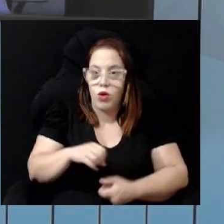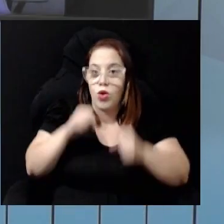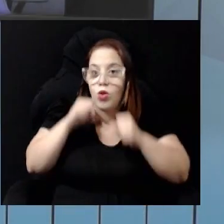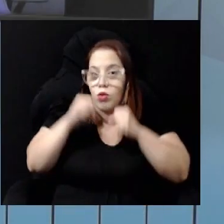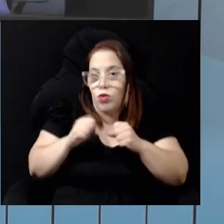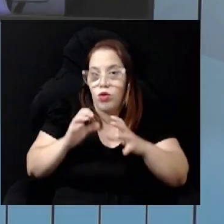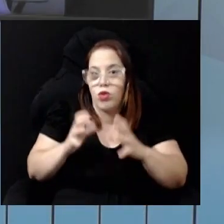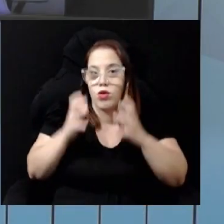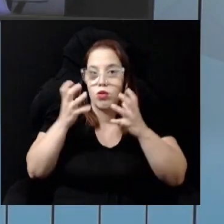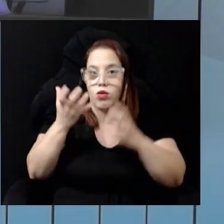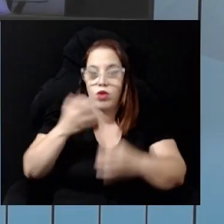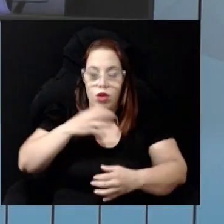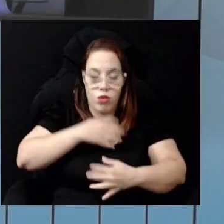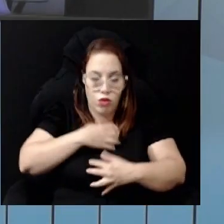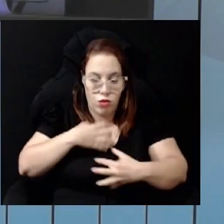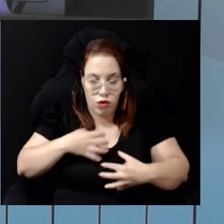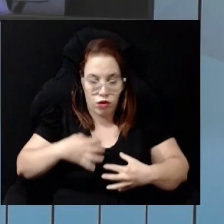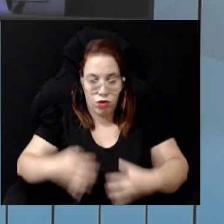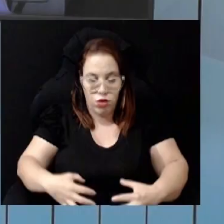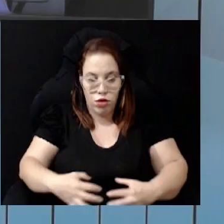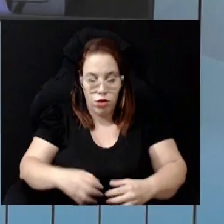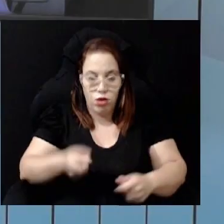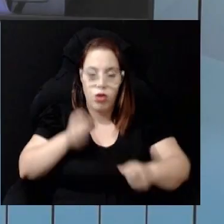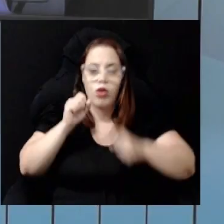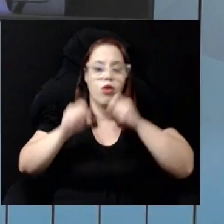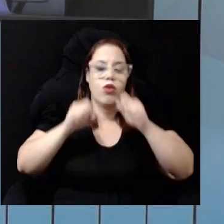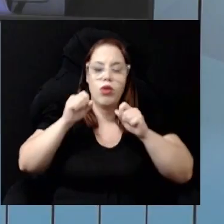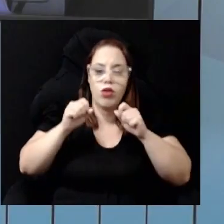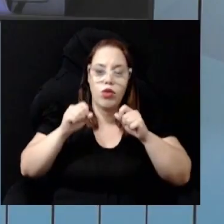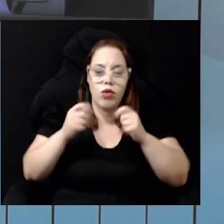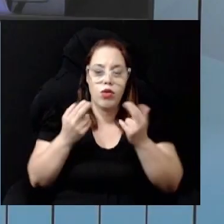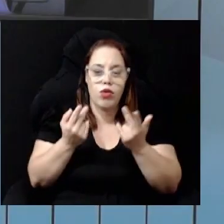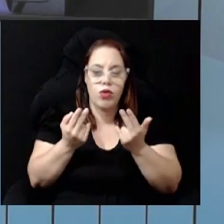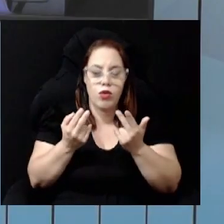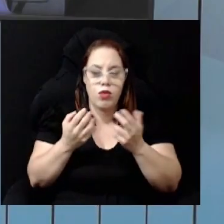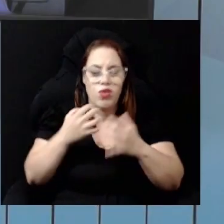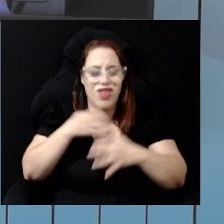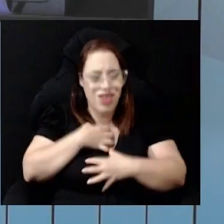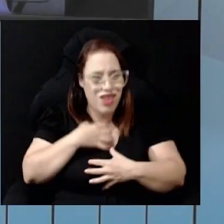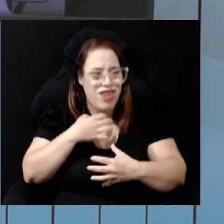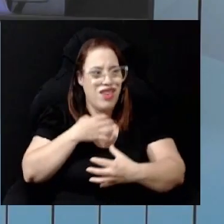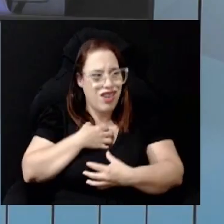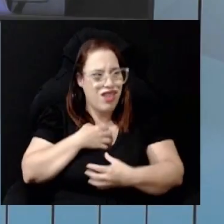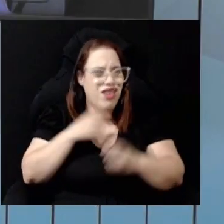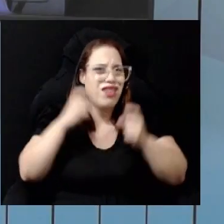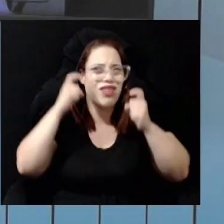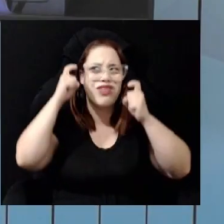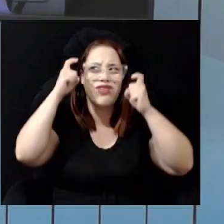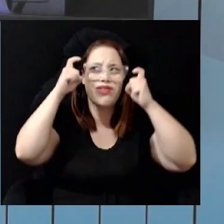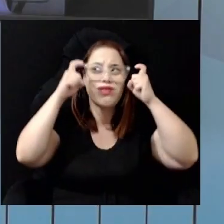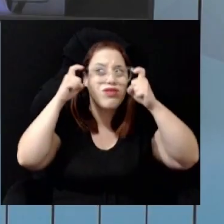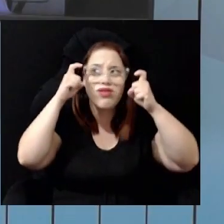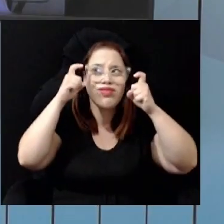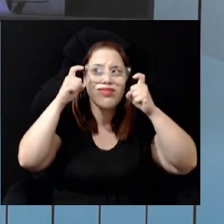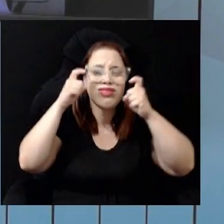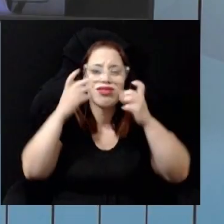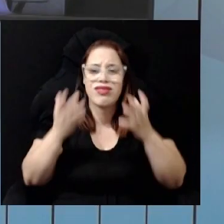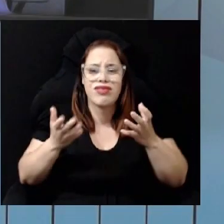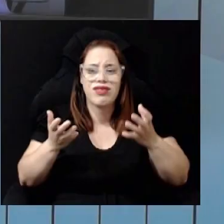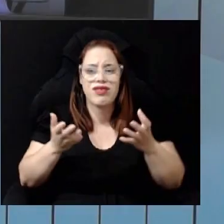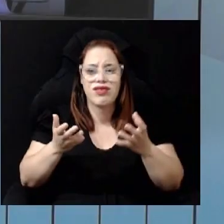ossos. Quais são esses tumores? Eles causam os mesmos sintomas? A preocupação deve